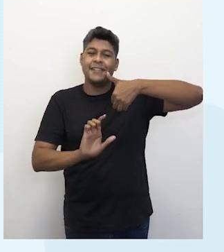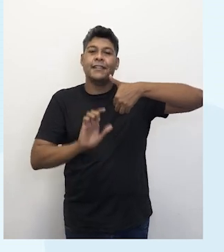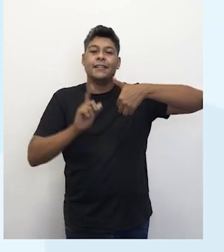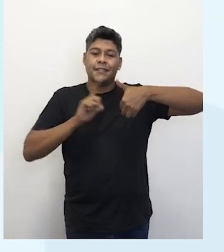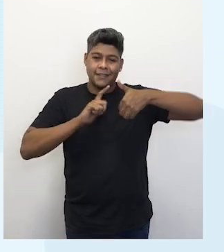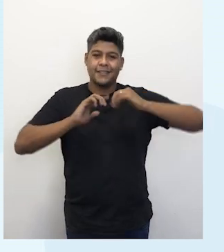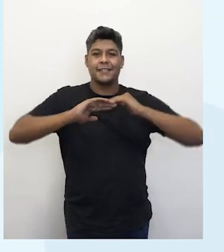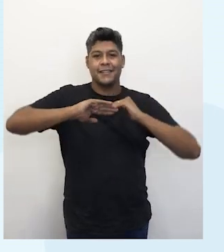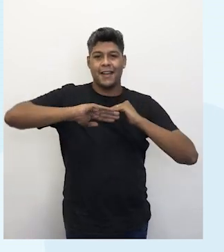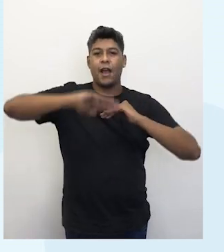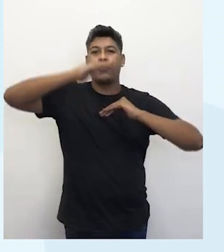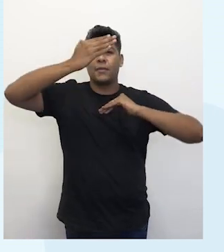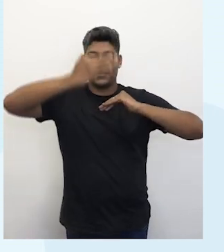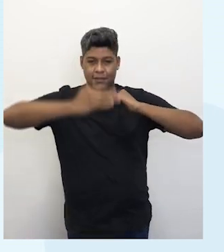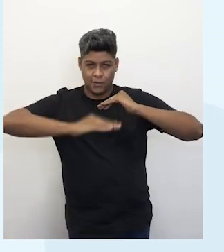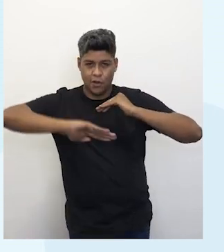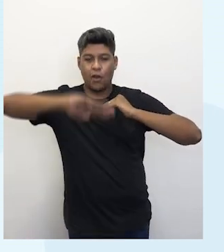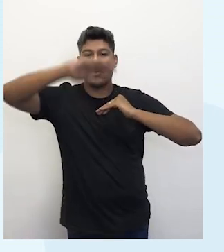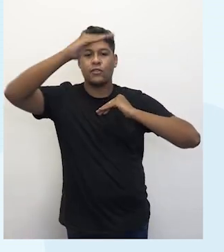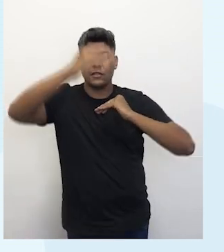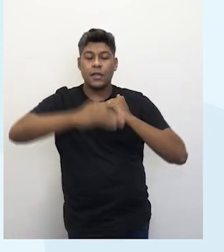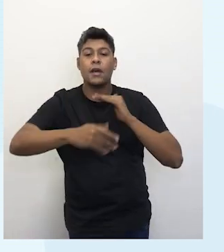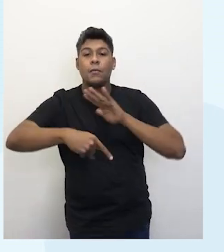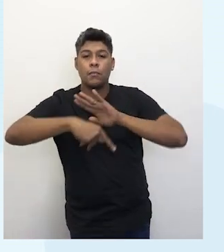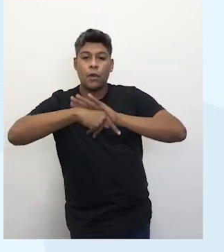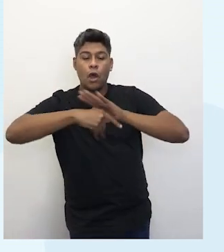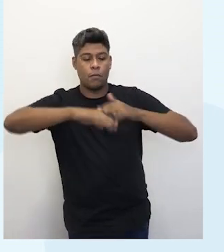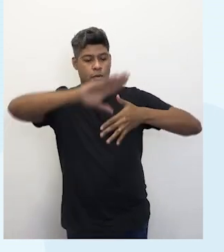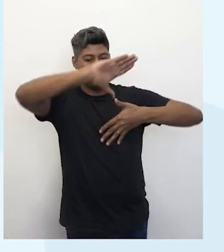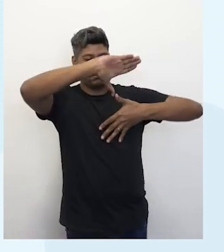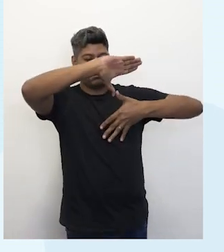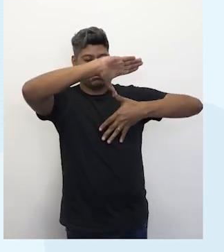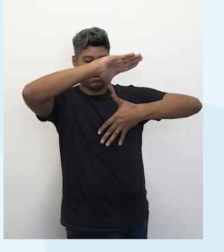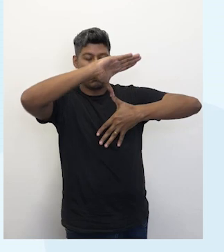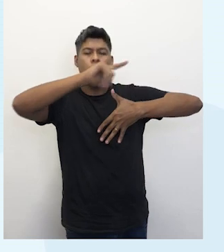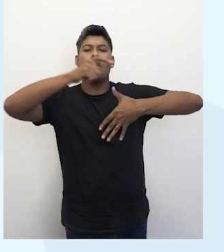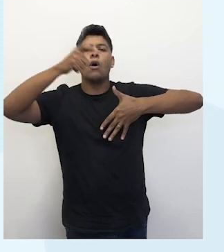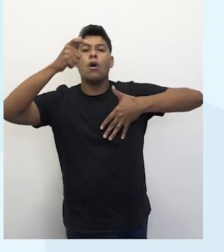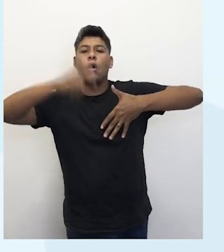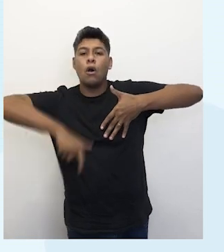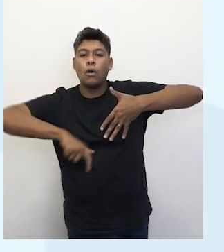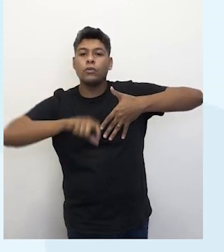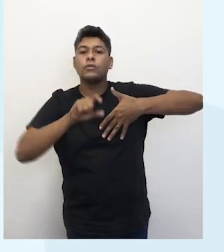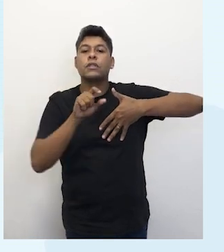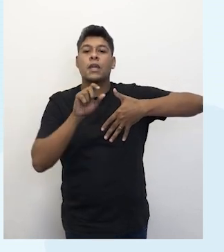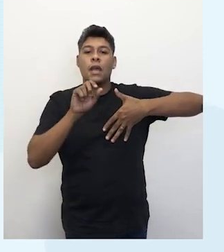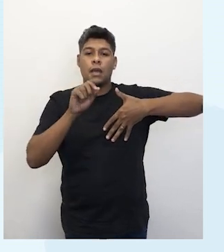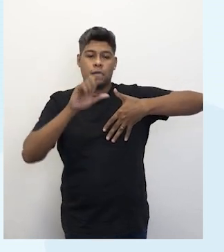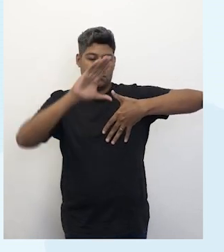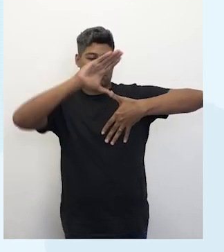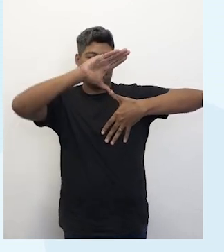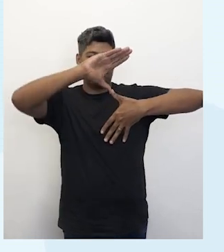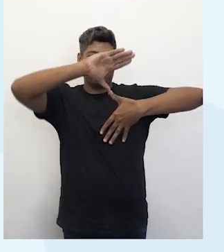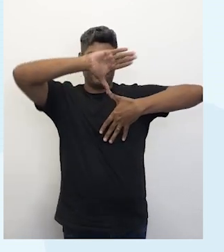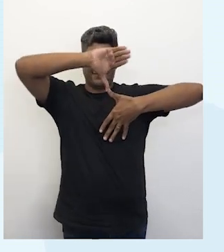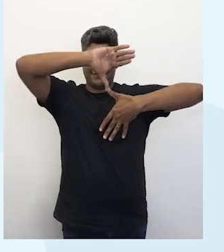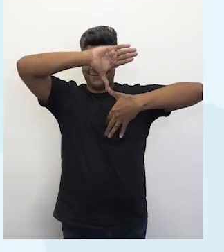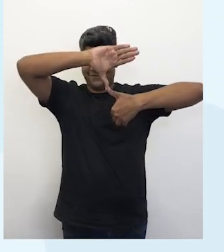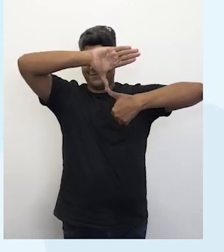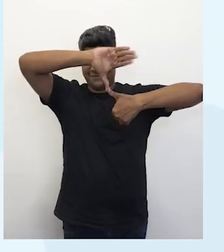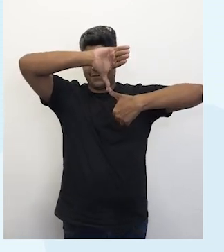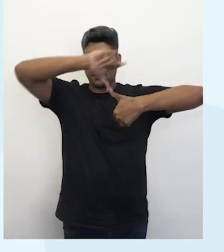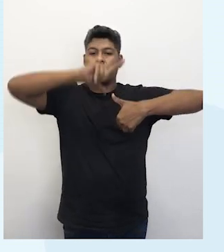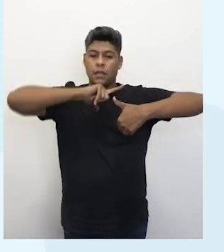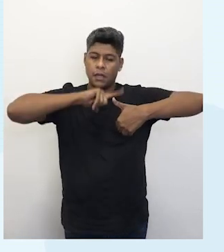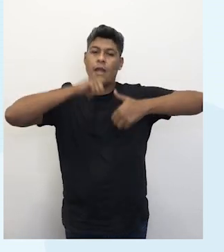na região aí do continente americano mais precisamente na América do Norte logicamente nós